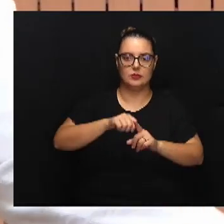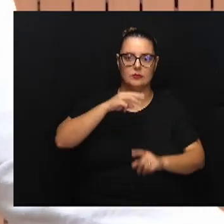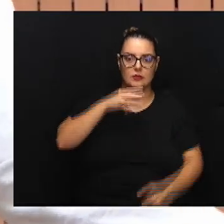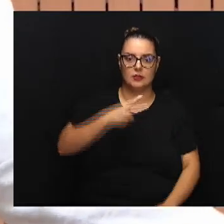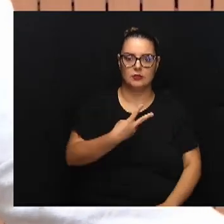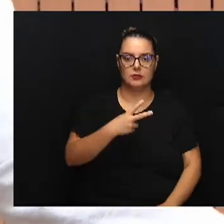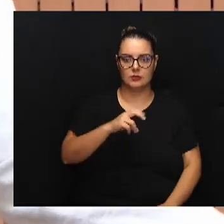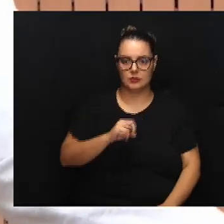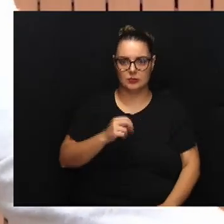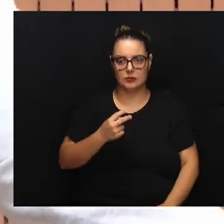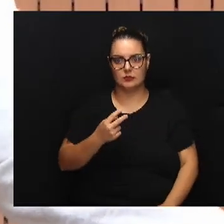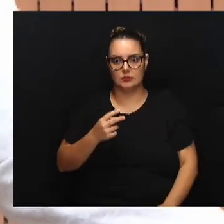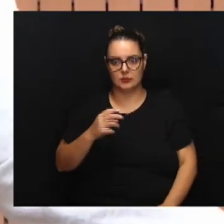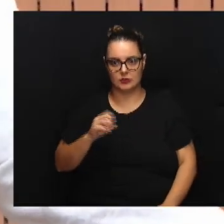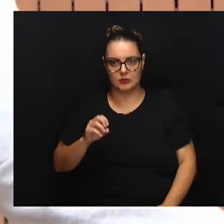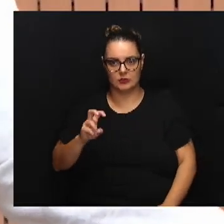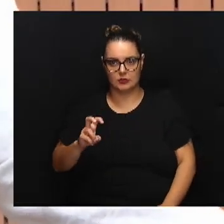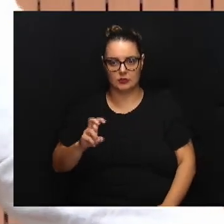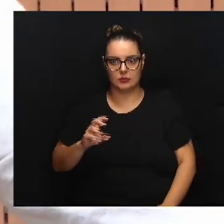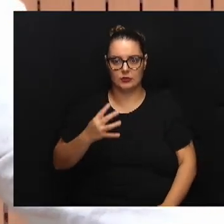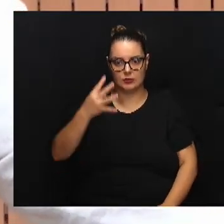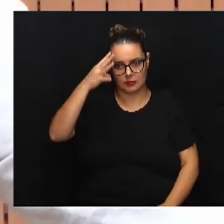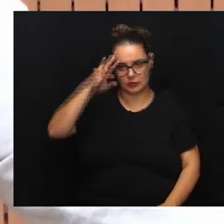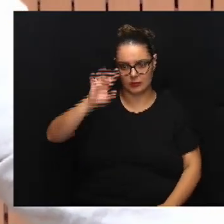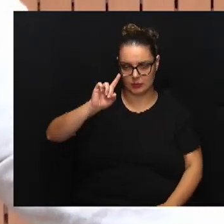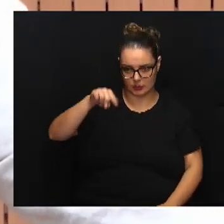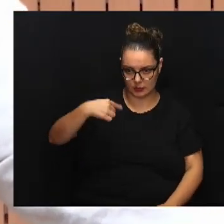dias depois, o deputado